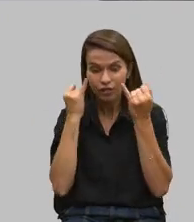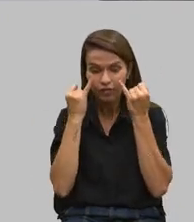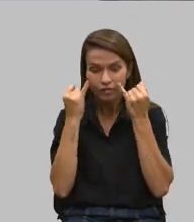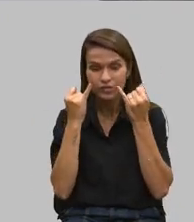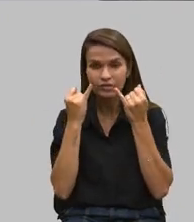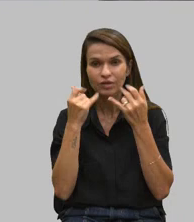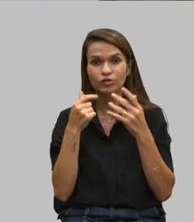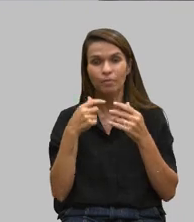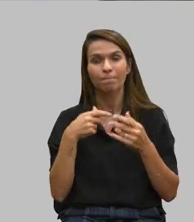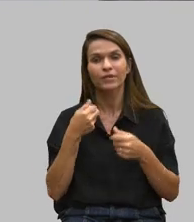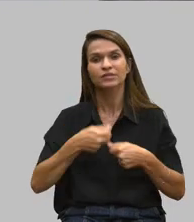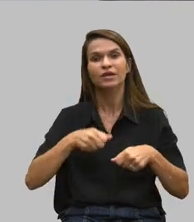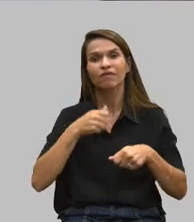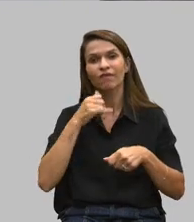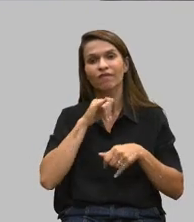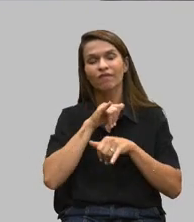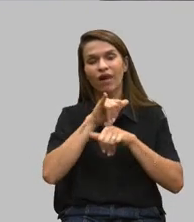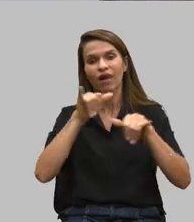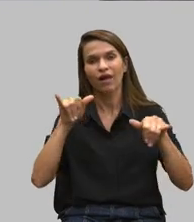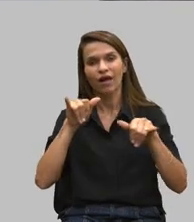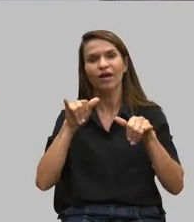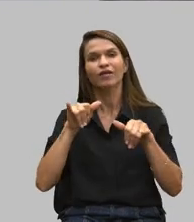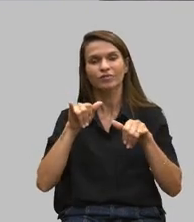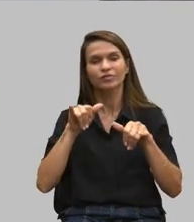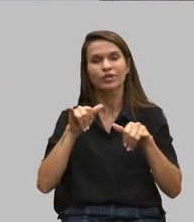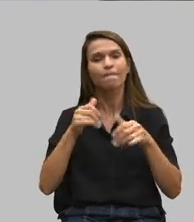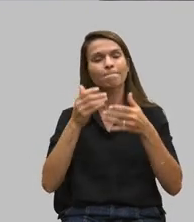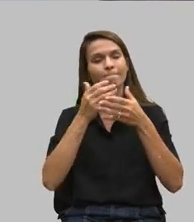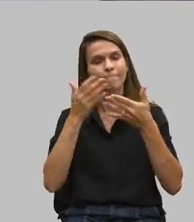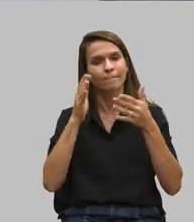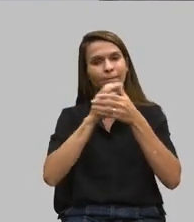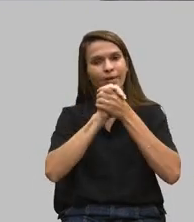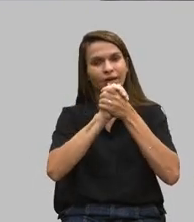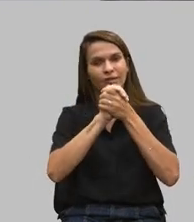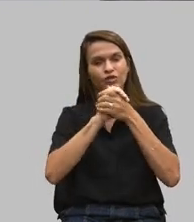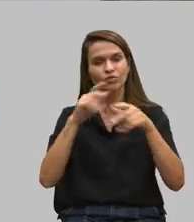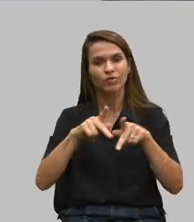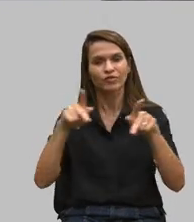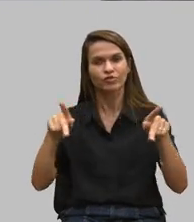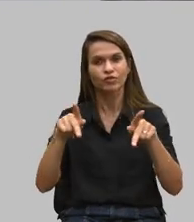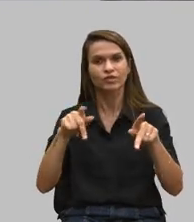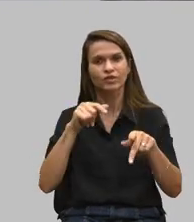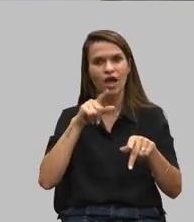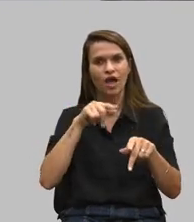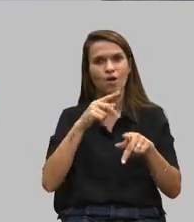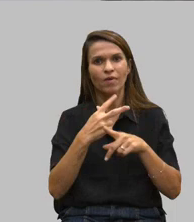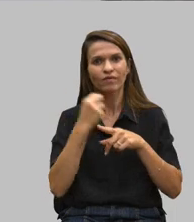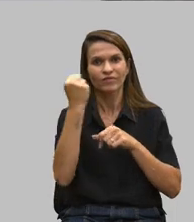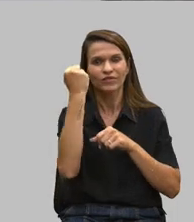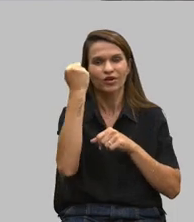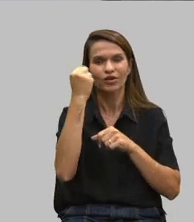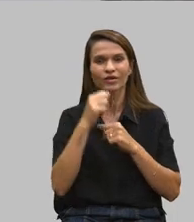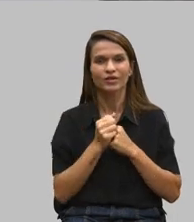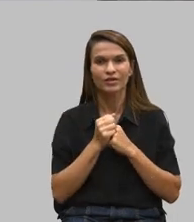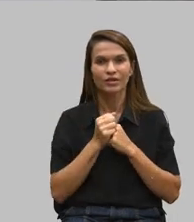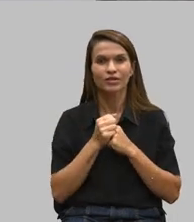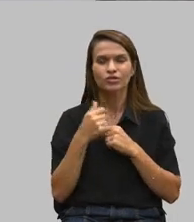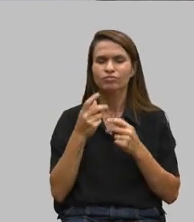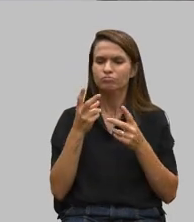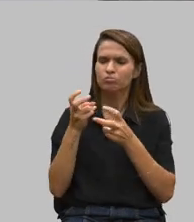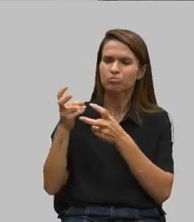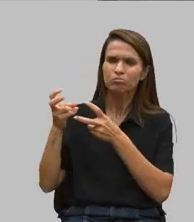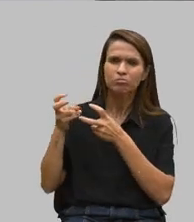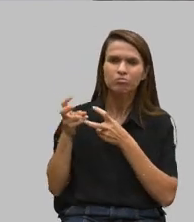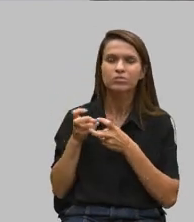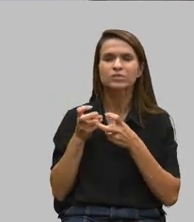precisava falar e anunciar isso aqui em primeira mão te parabenizar e parabenizar os professores porque isso aqui é uma vitória a gente escuta a gente escuta tanto e tem escutado tanto